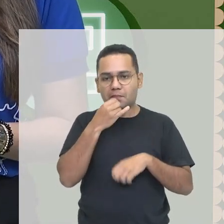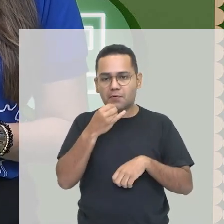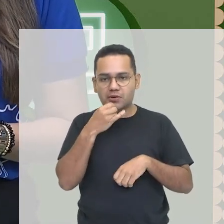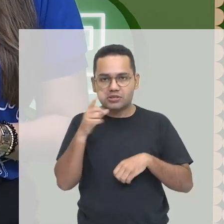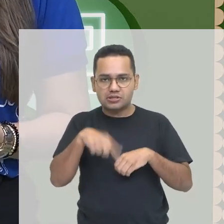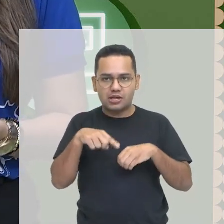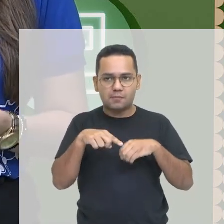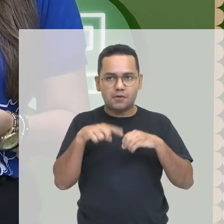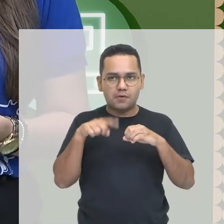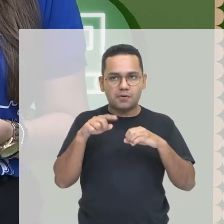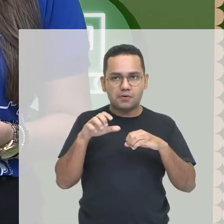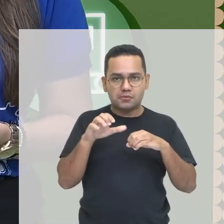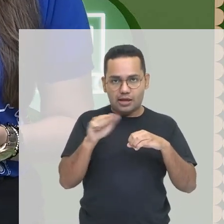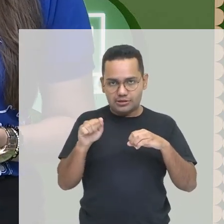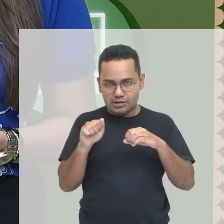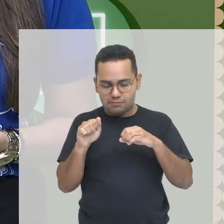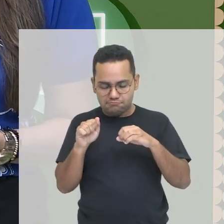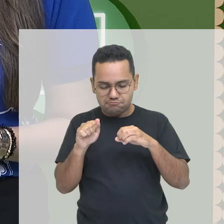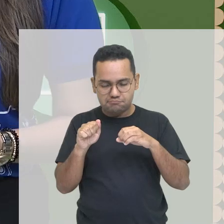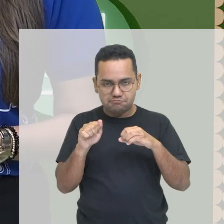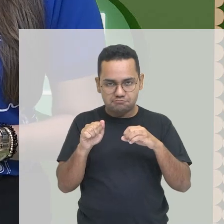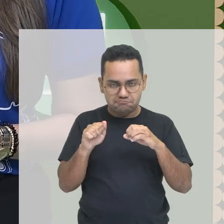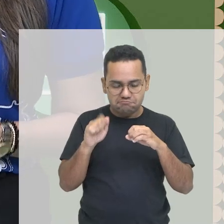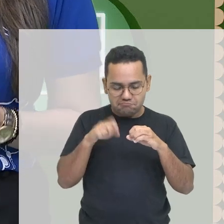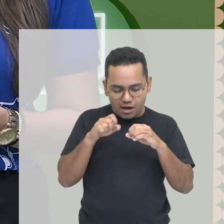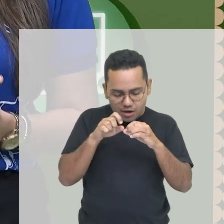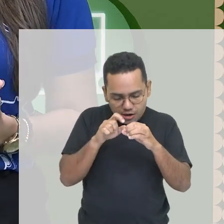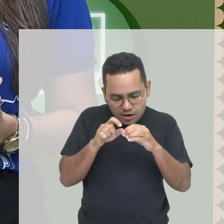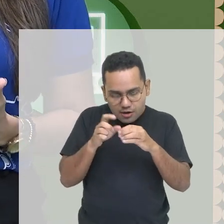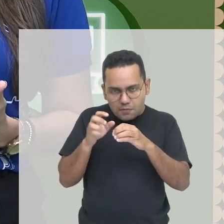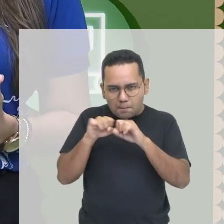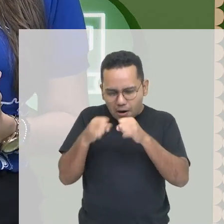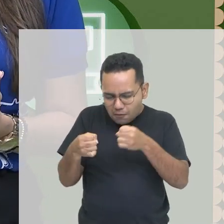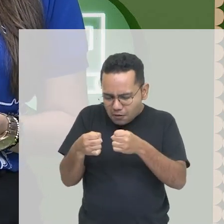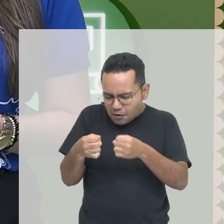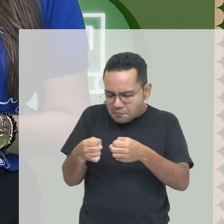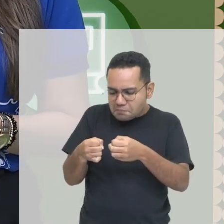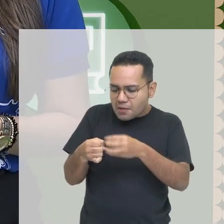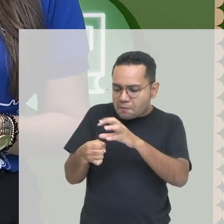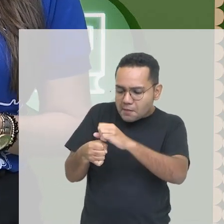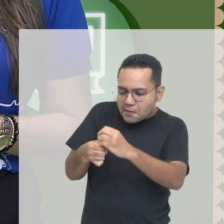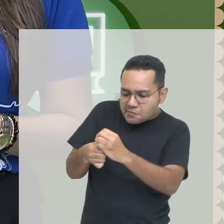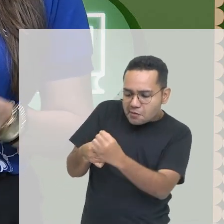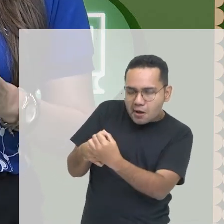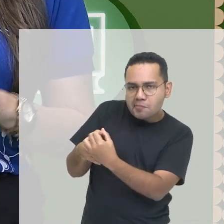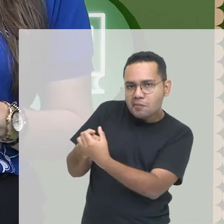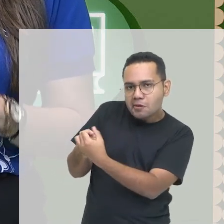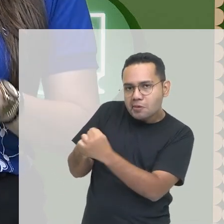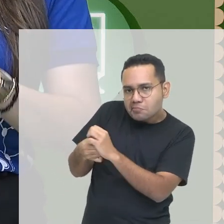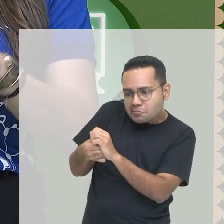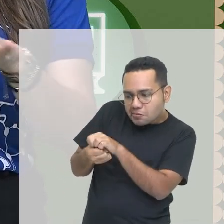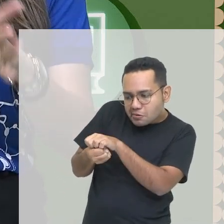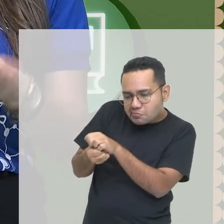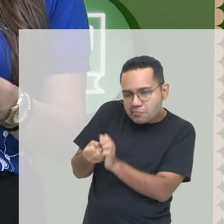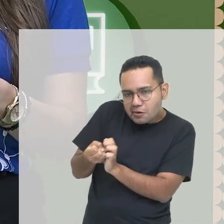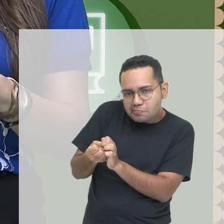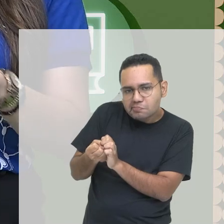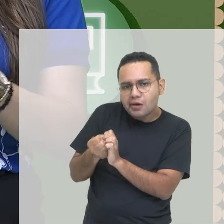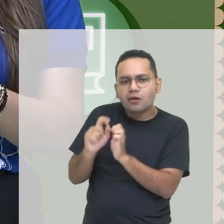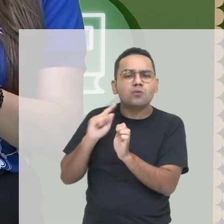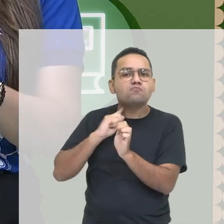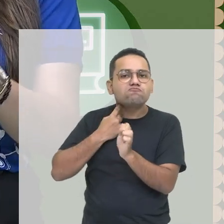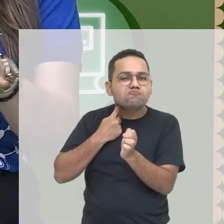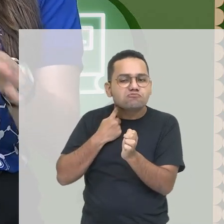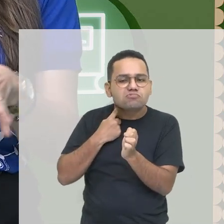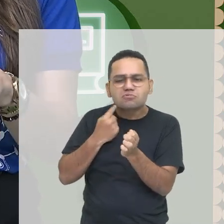carboidrato do pão. Então, a gente consegue enxergar o fungo ali se alimentando, né? Porque ele estraga o pão,